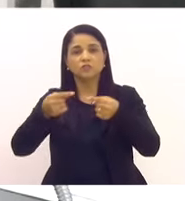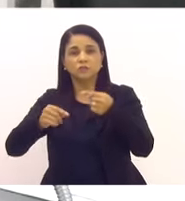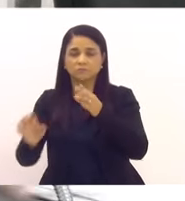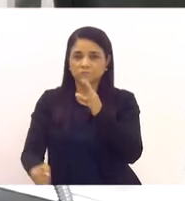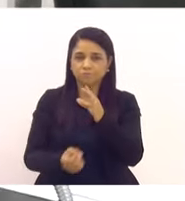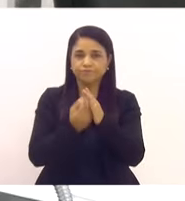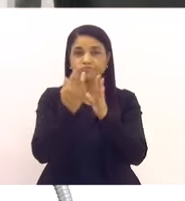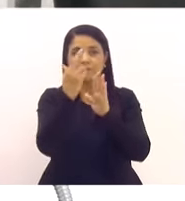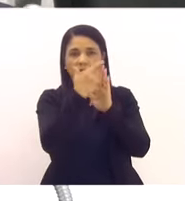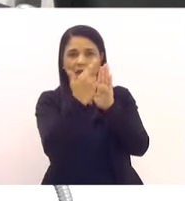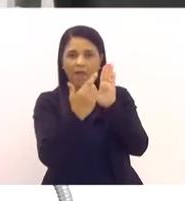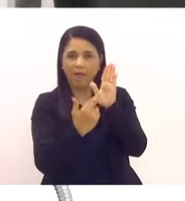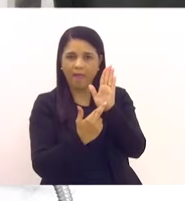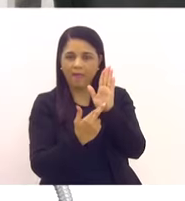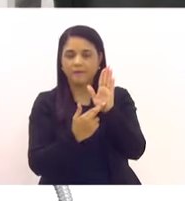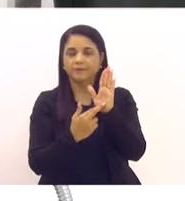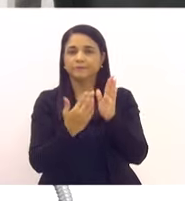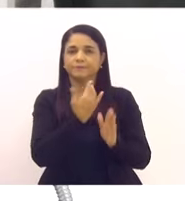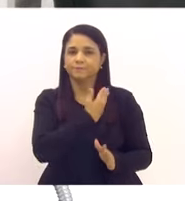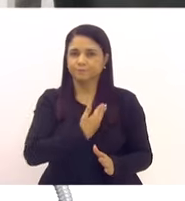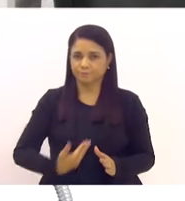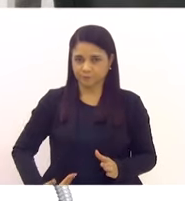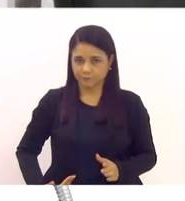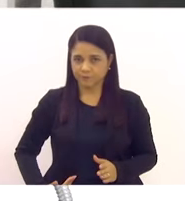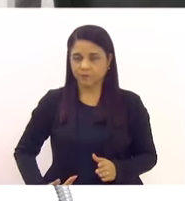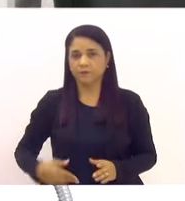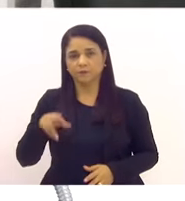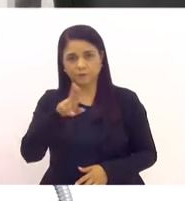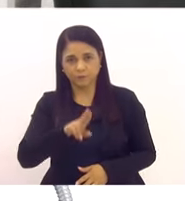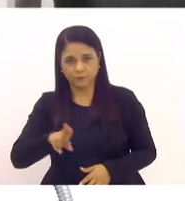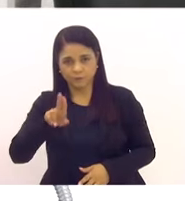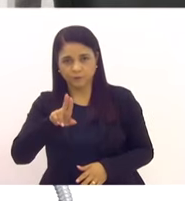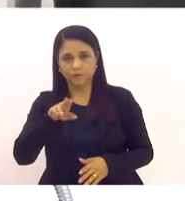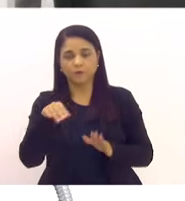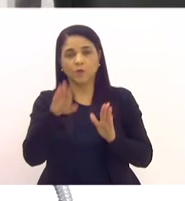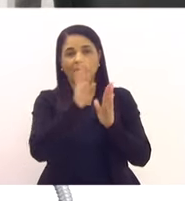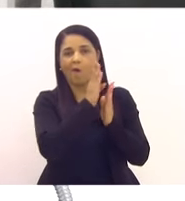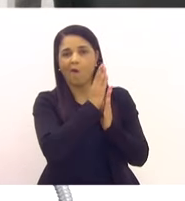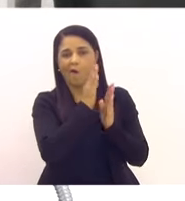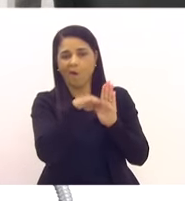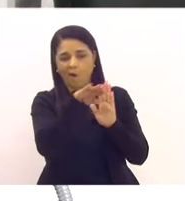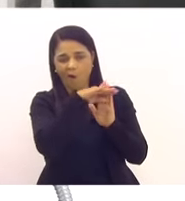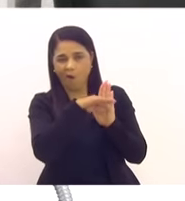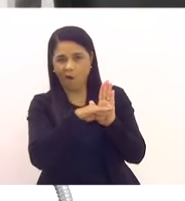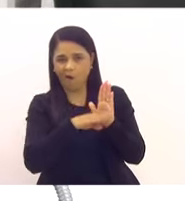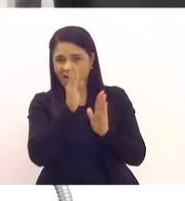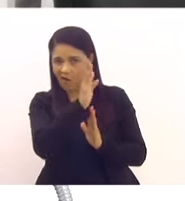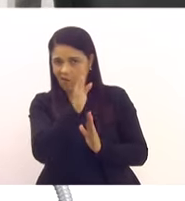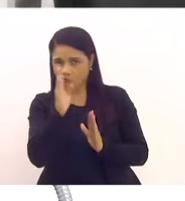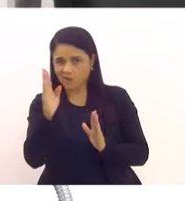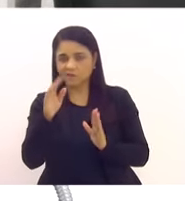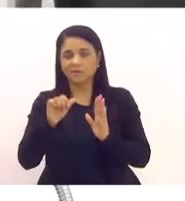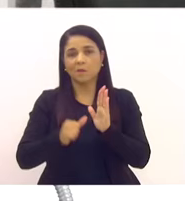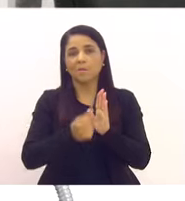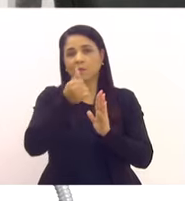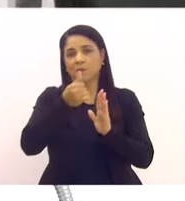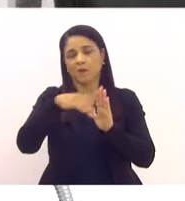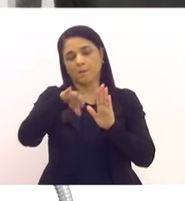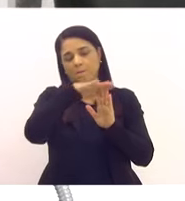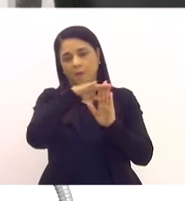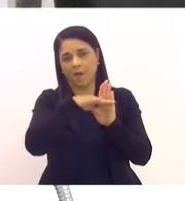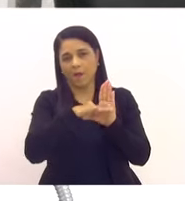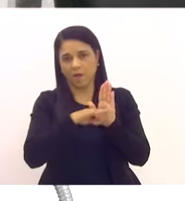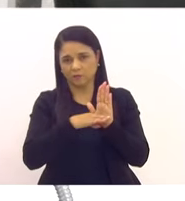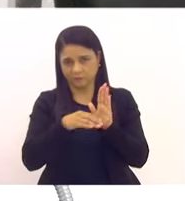do regramento para as utilidades públicas, em questão de ordem como primeiro item, primeiro ponto da pauta da